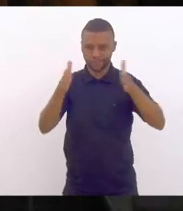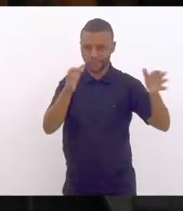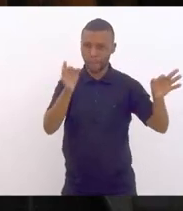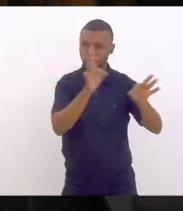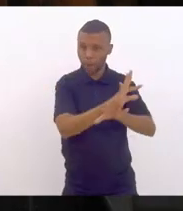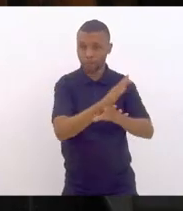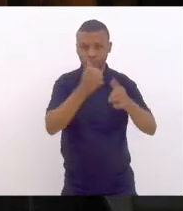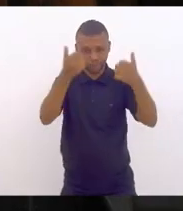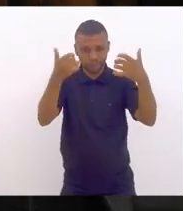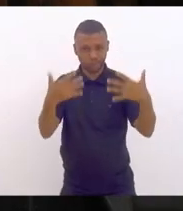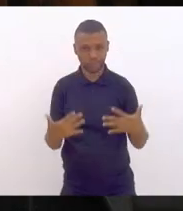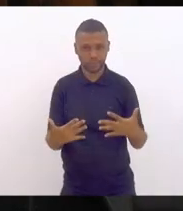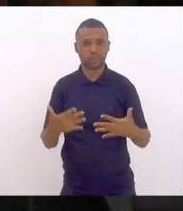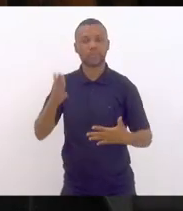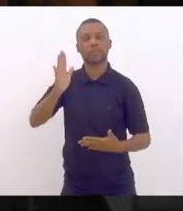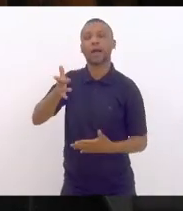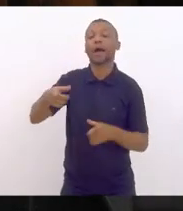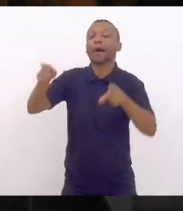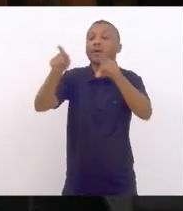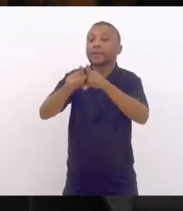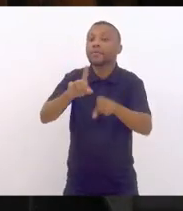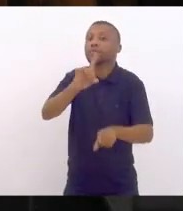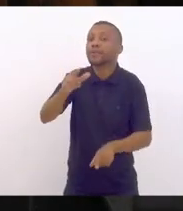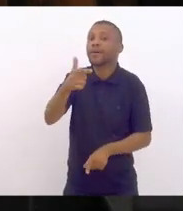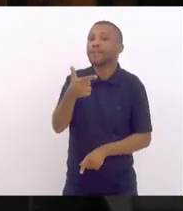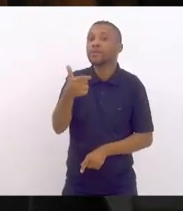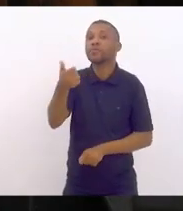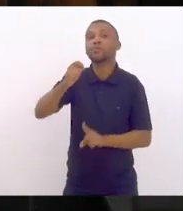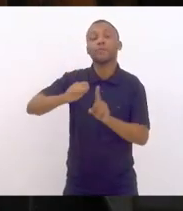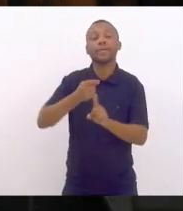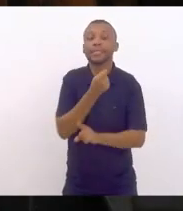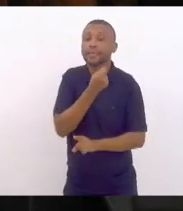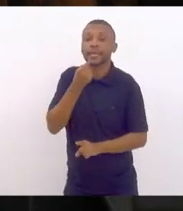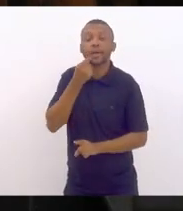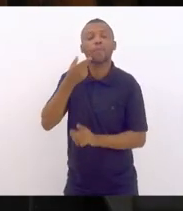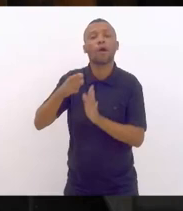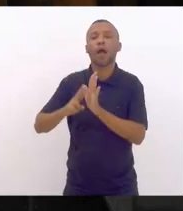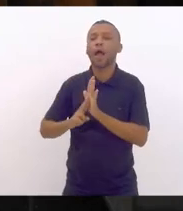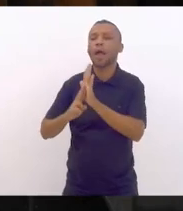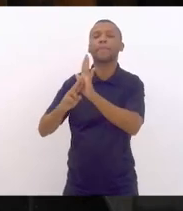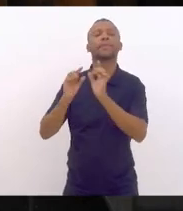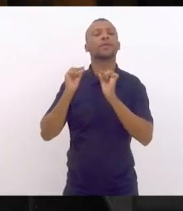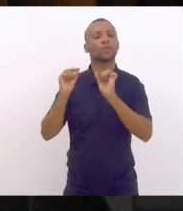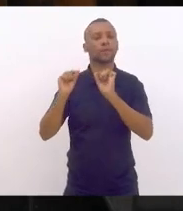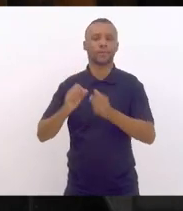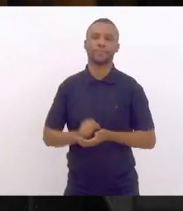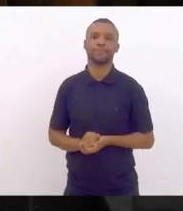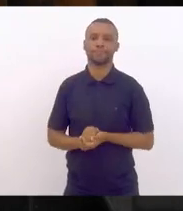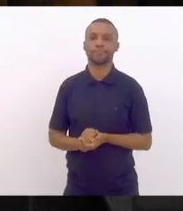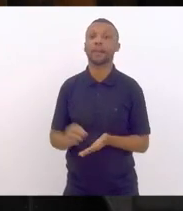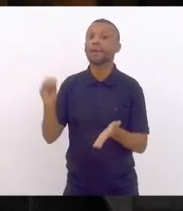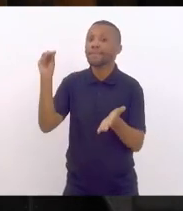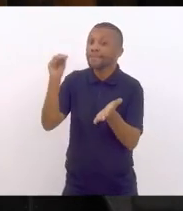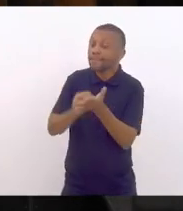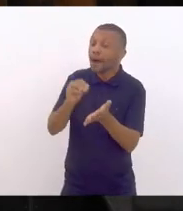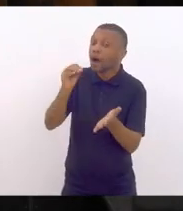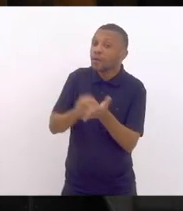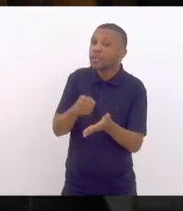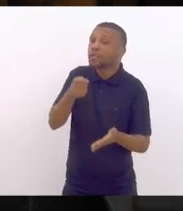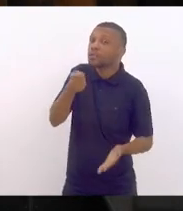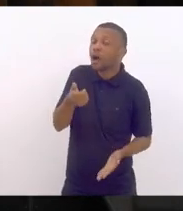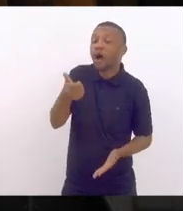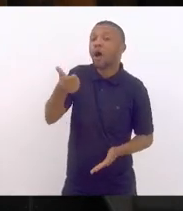presidente também 21 de setembro representa que faltam apenas 11